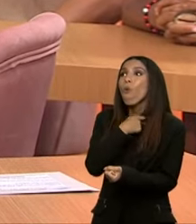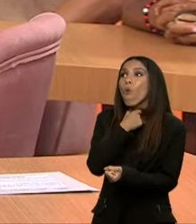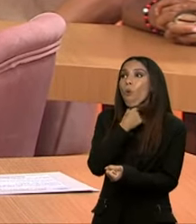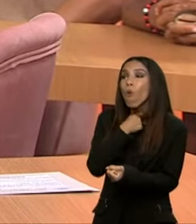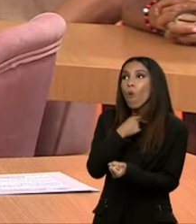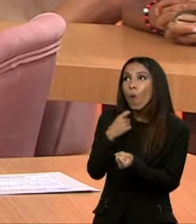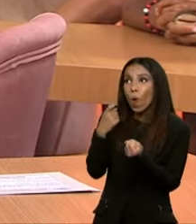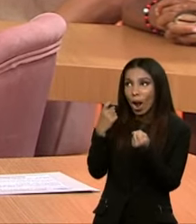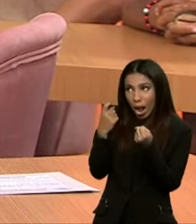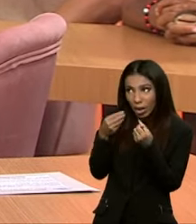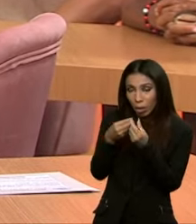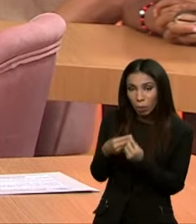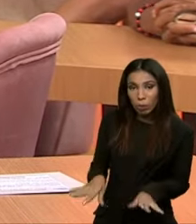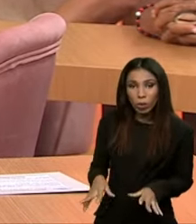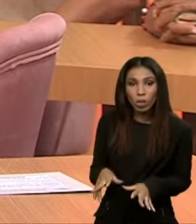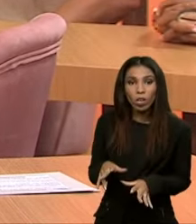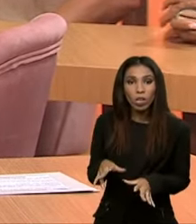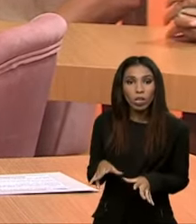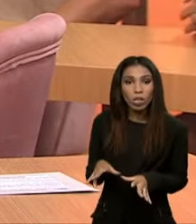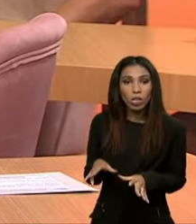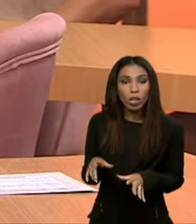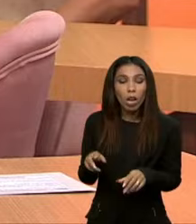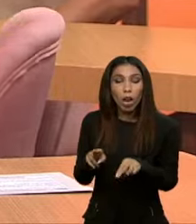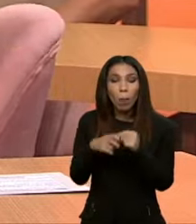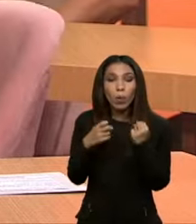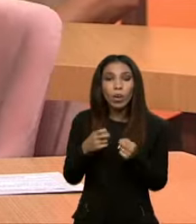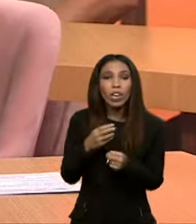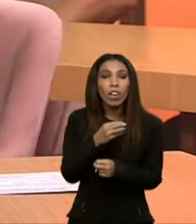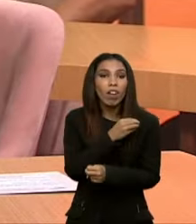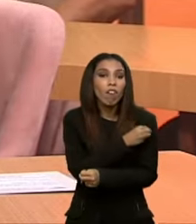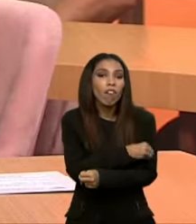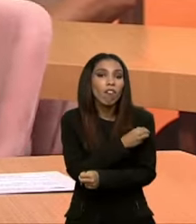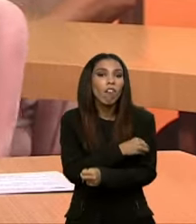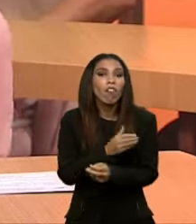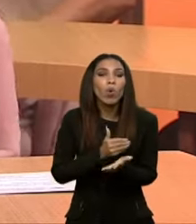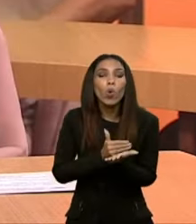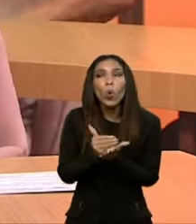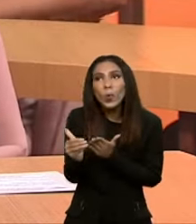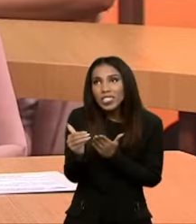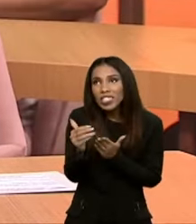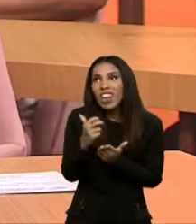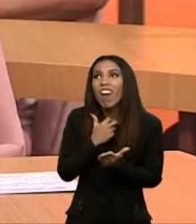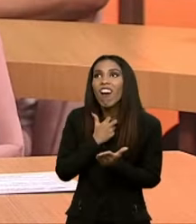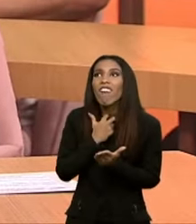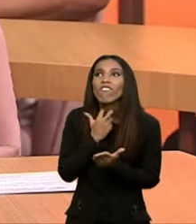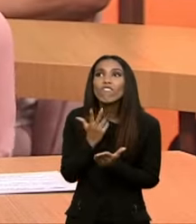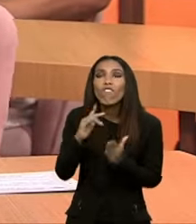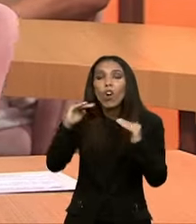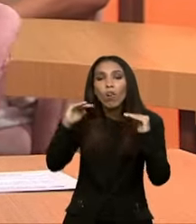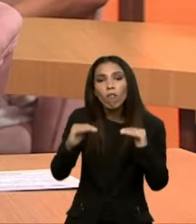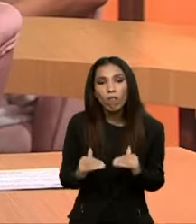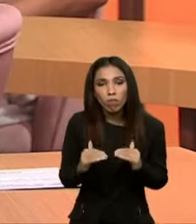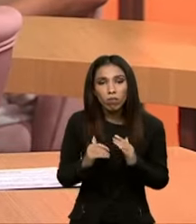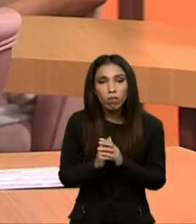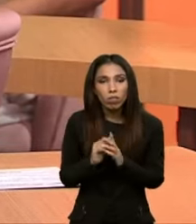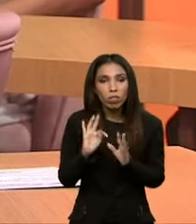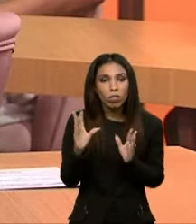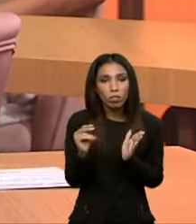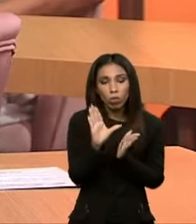você começa a falar porque você bebeu. É, então vou começar a falar baixo aqui. Gente, então olha só. Alice, mas se você fala assim, todo mundo me imita